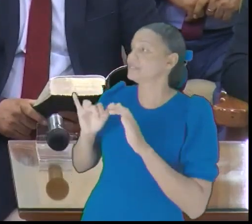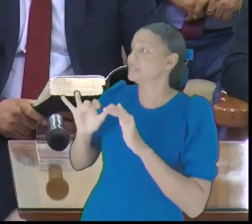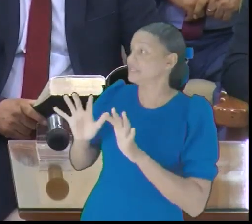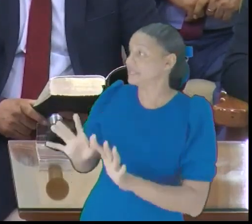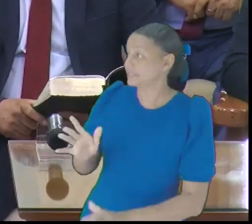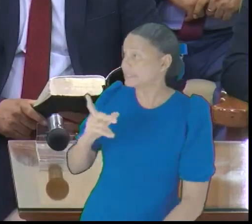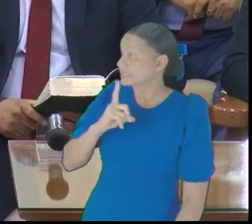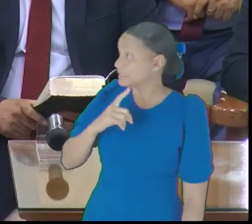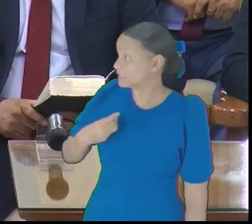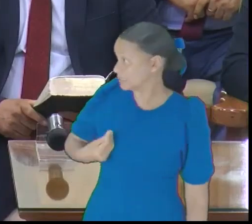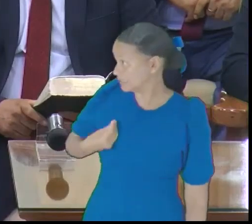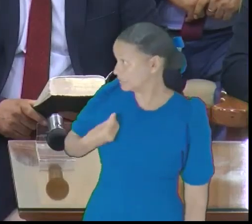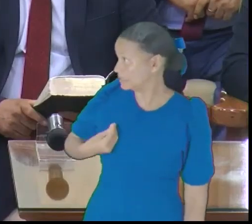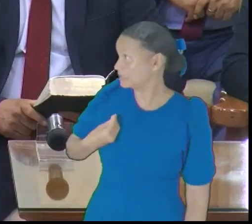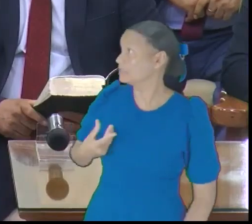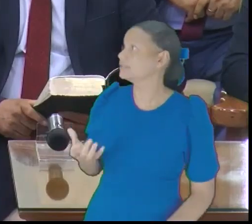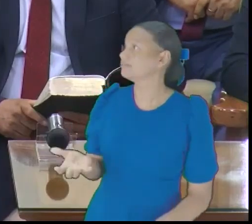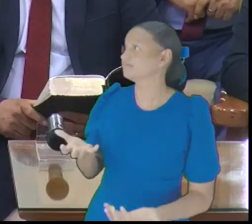porventura tiver.